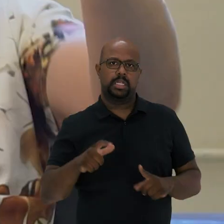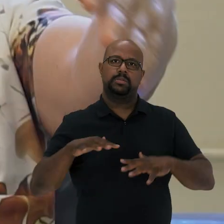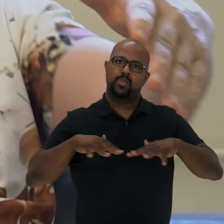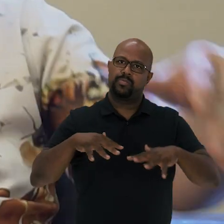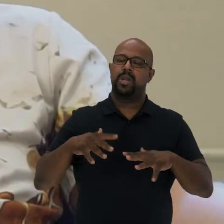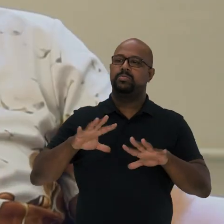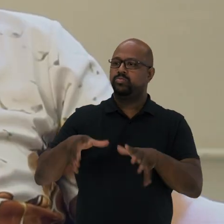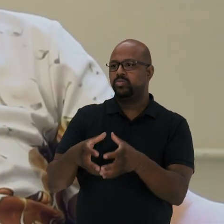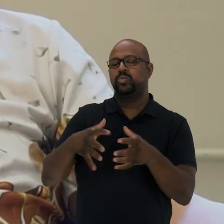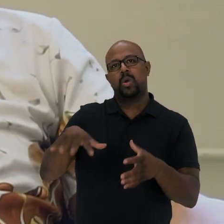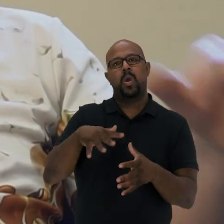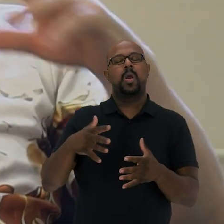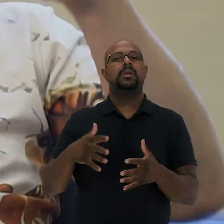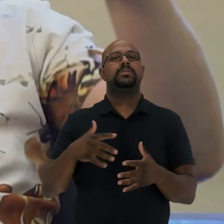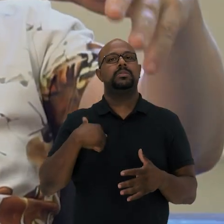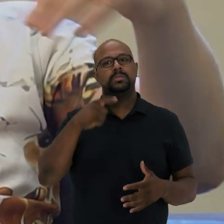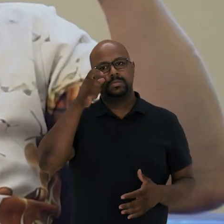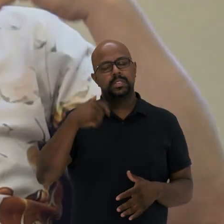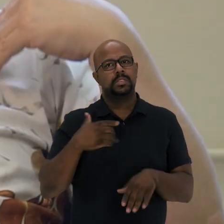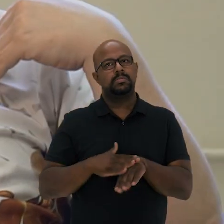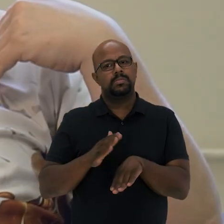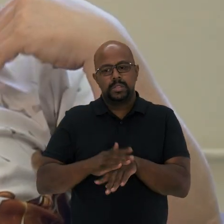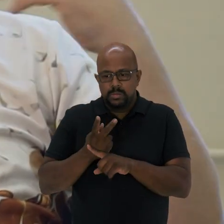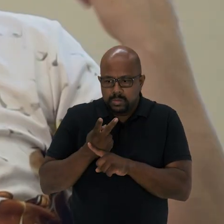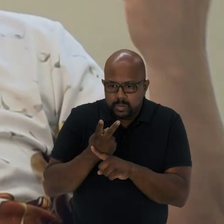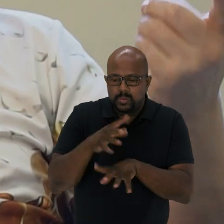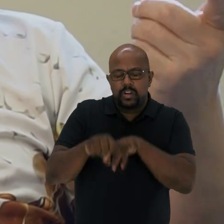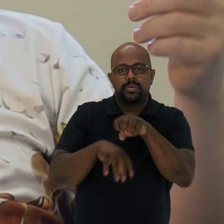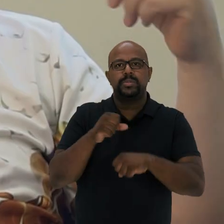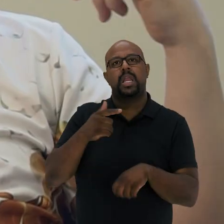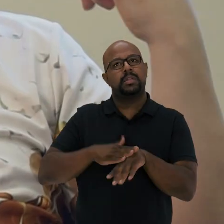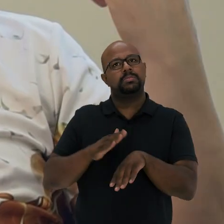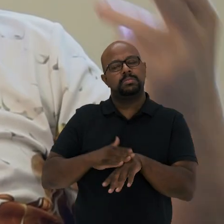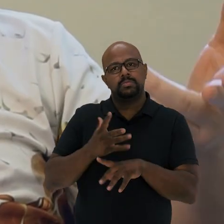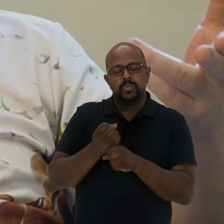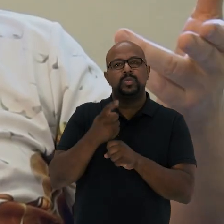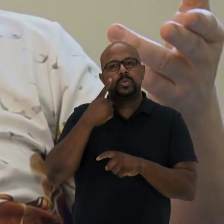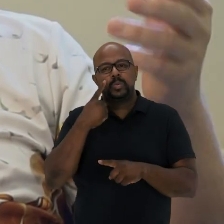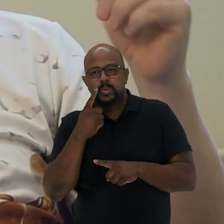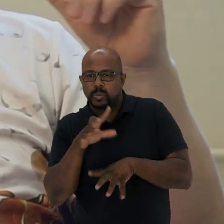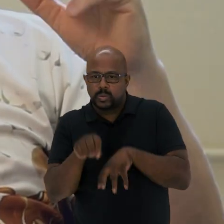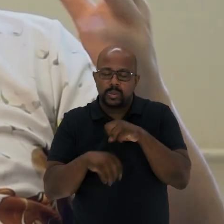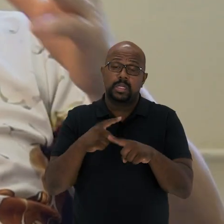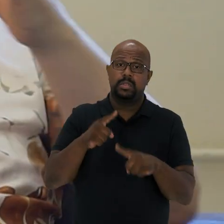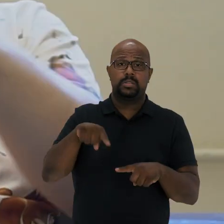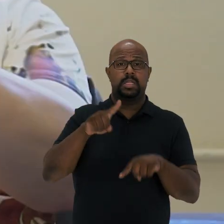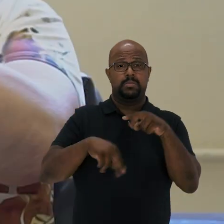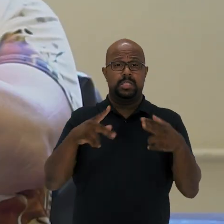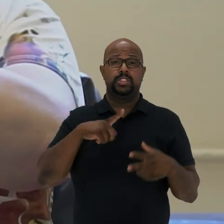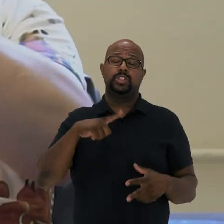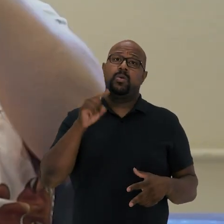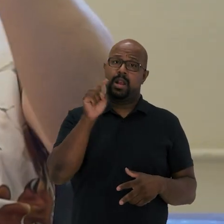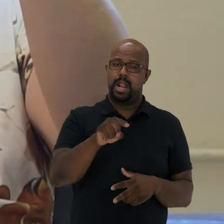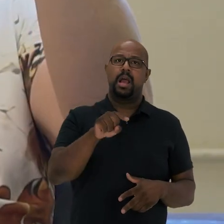de desenvolvimento comunitário. Então, a partir daí, ele se interessou, ele foi buscar, ele foi correr atrás, tanto que as